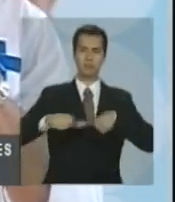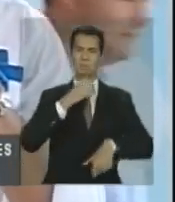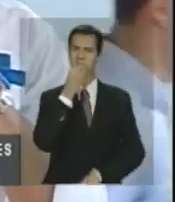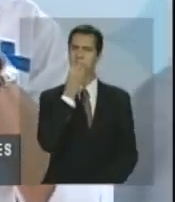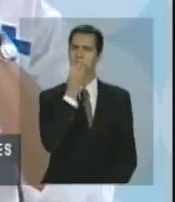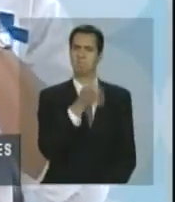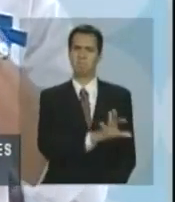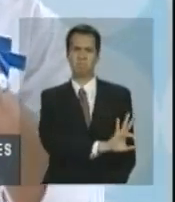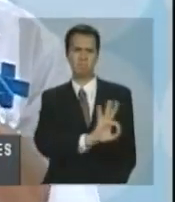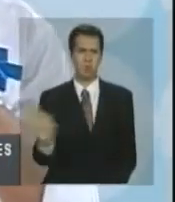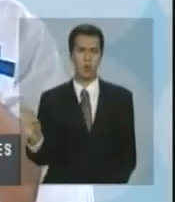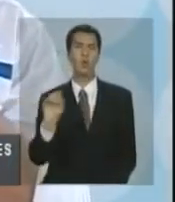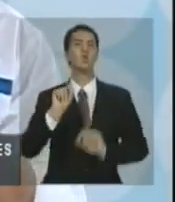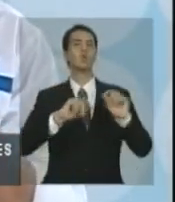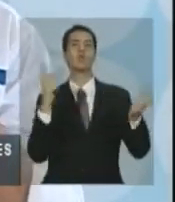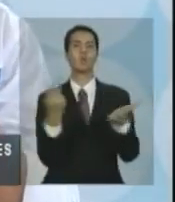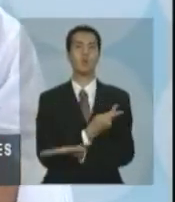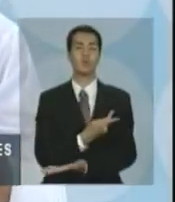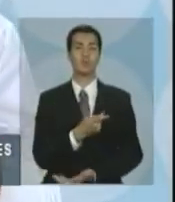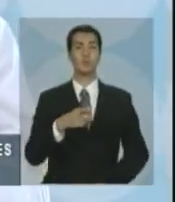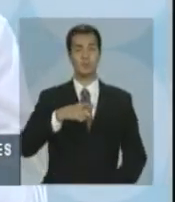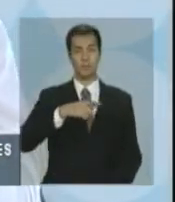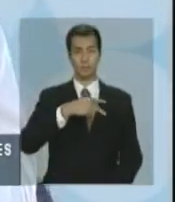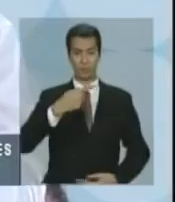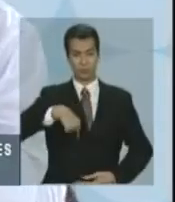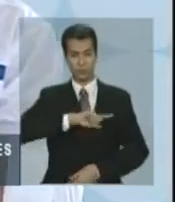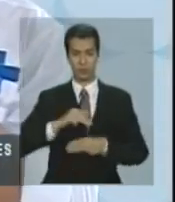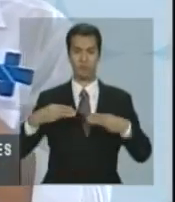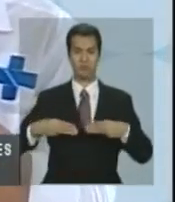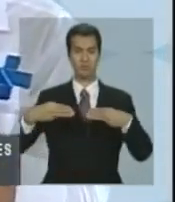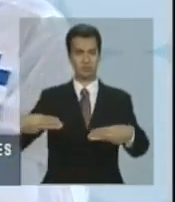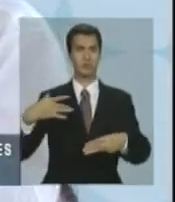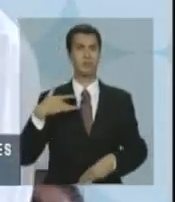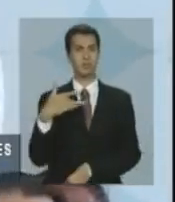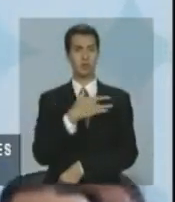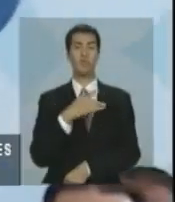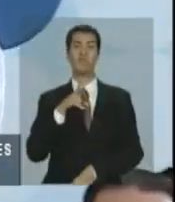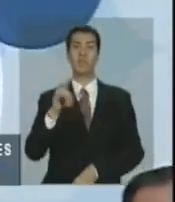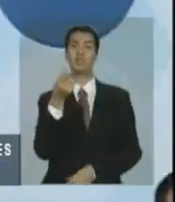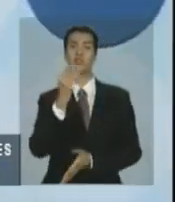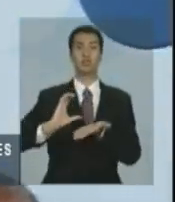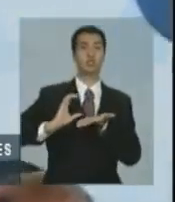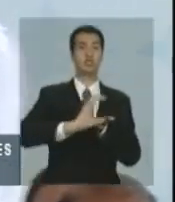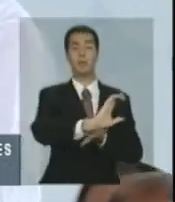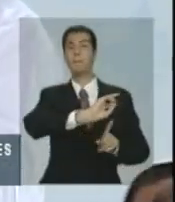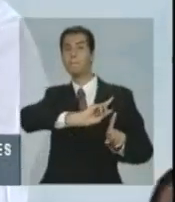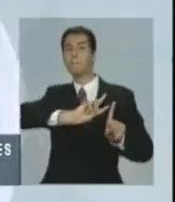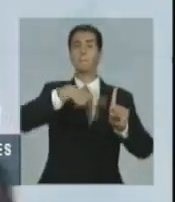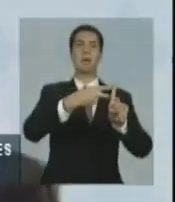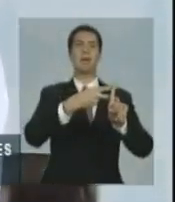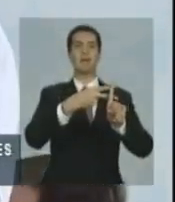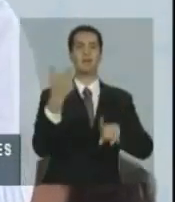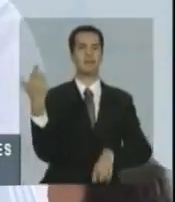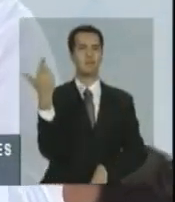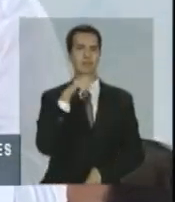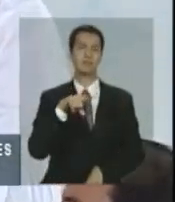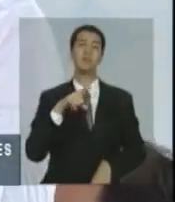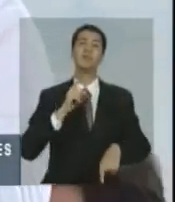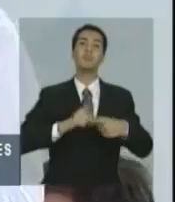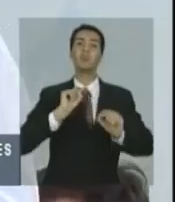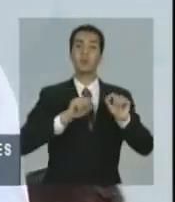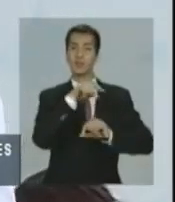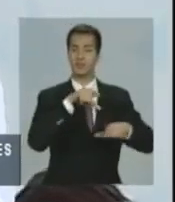Ministério da Saúde dobra o recurso repassado para cada equipe de saúde da família que mostrar um bom